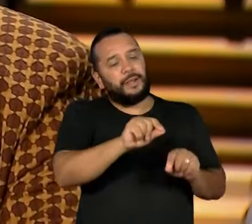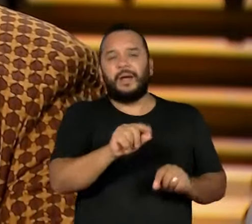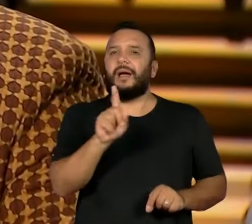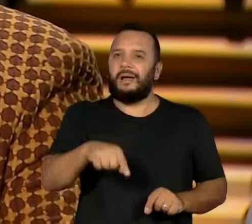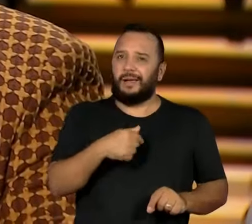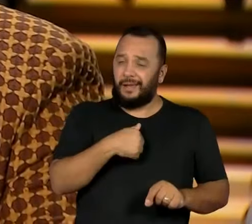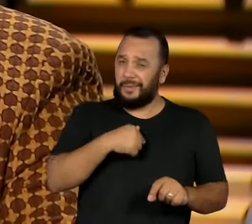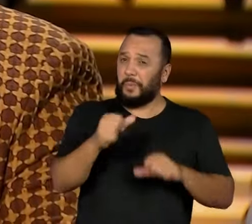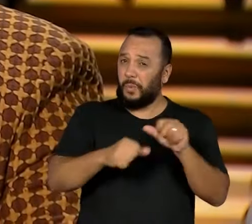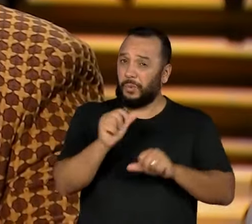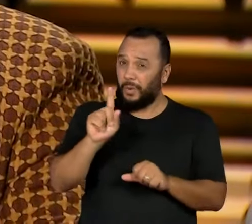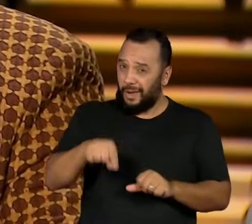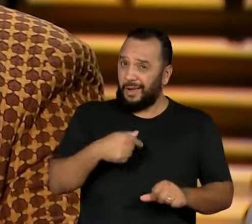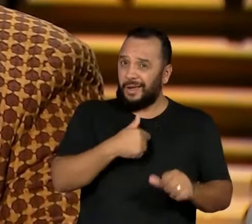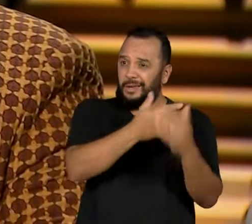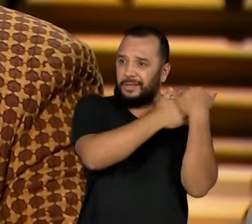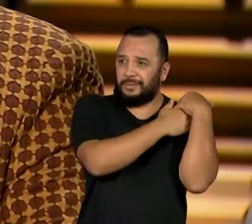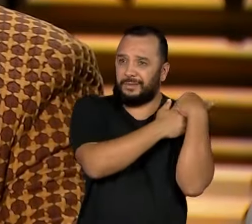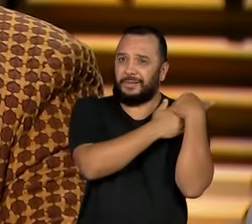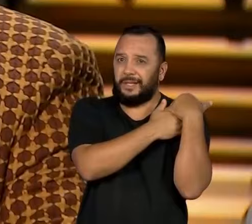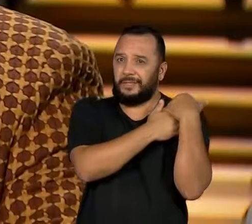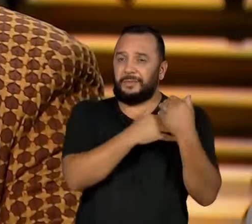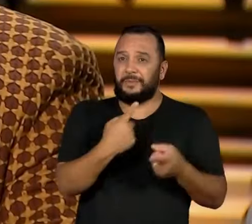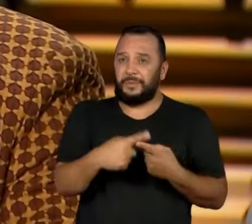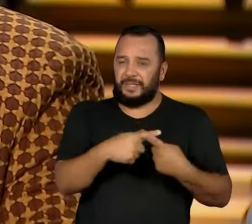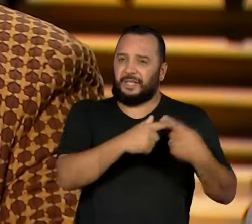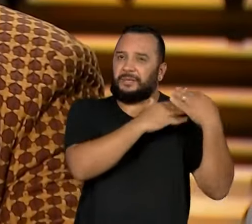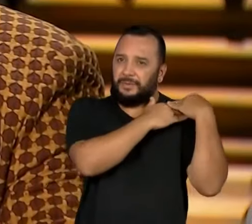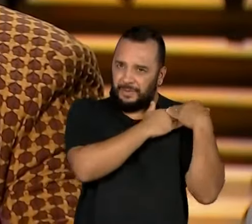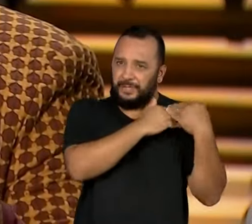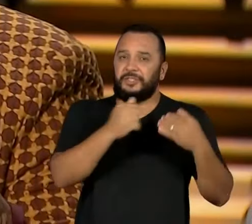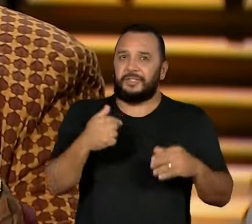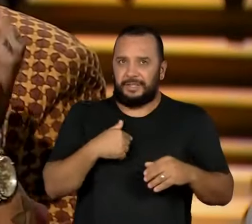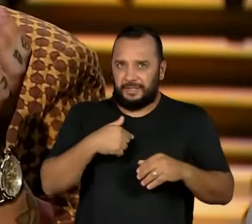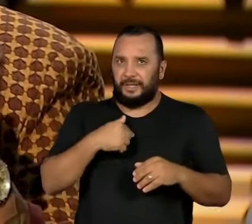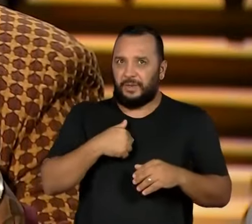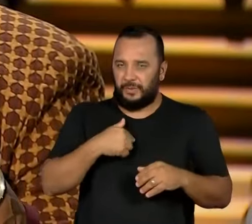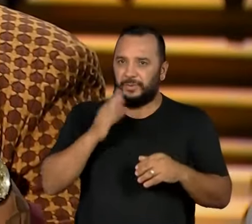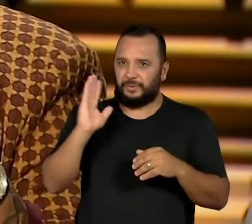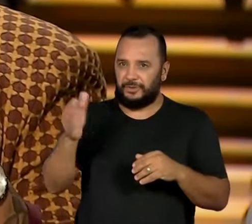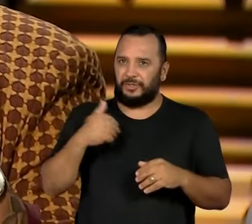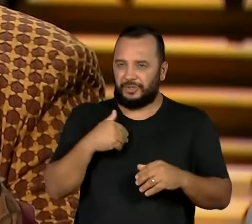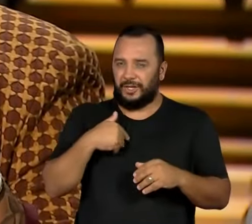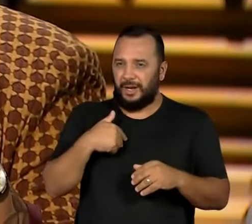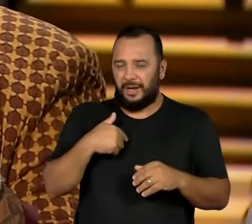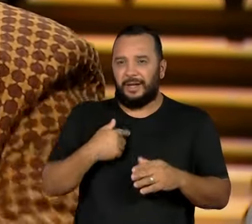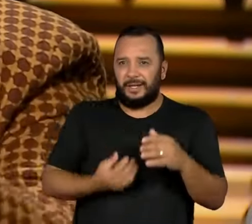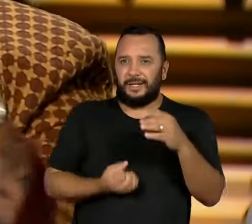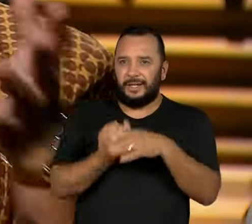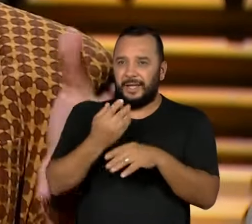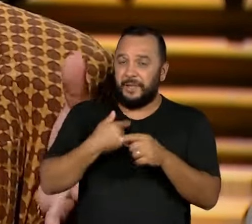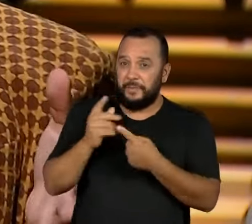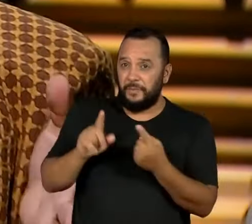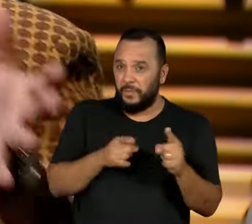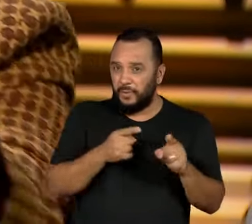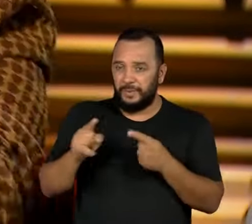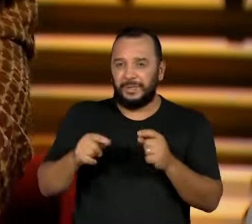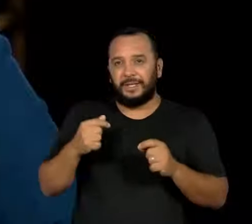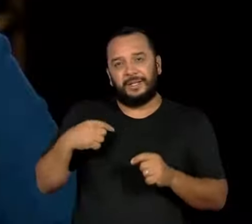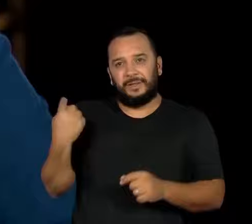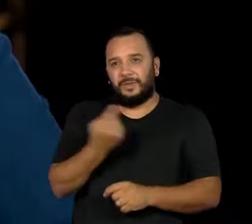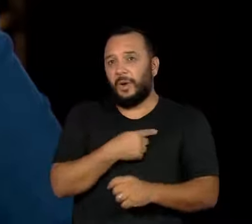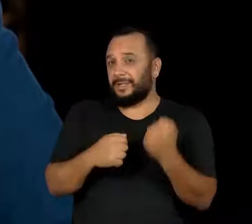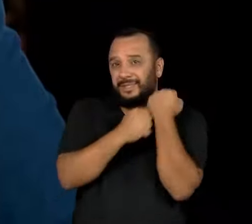acho eu costumo dizer agora nada como o jeito que a gente caneta o primeiro álbum né o álbum que é para te tirar da merda